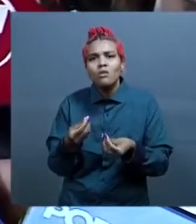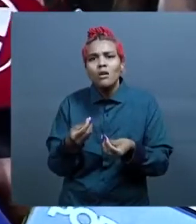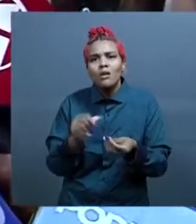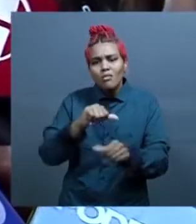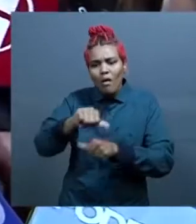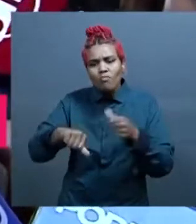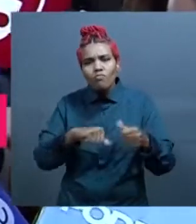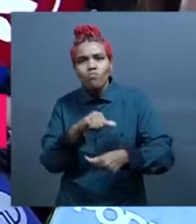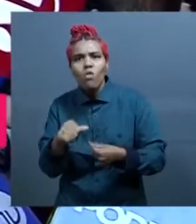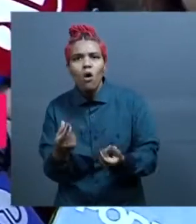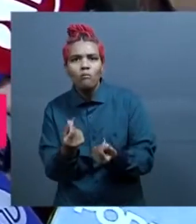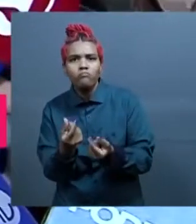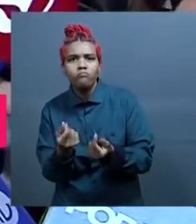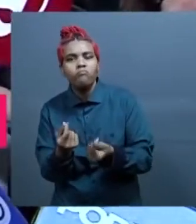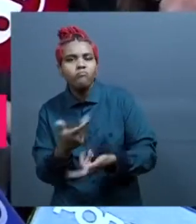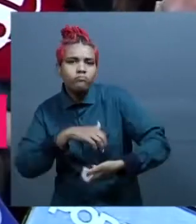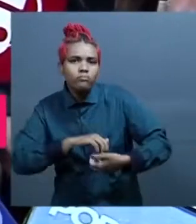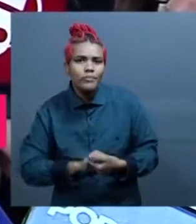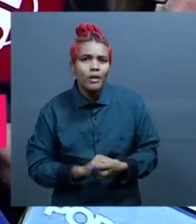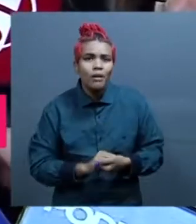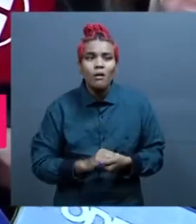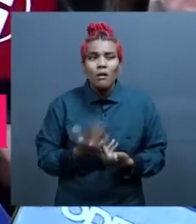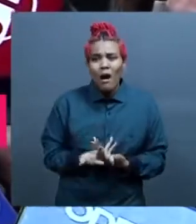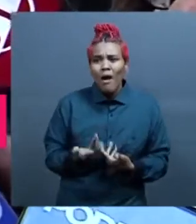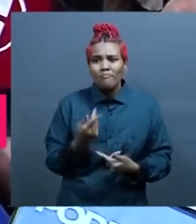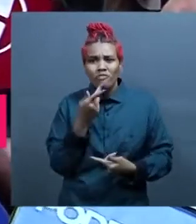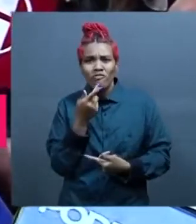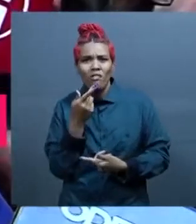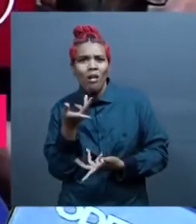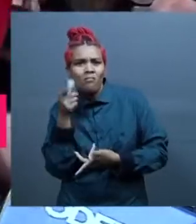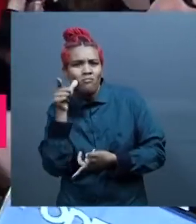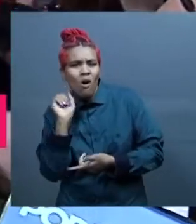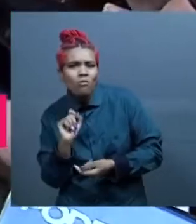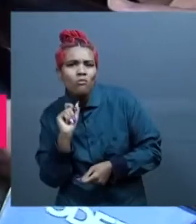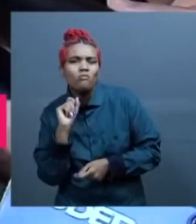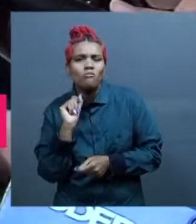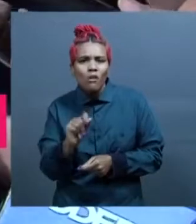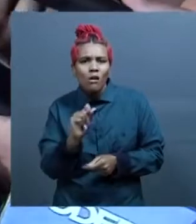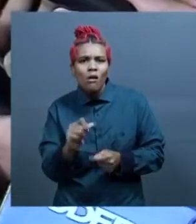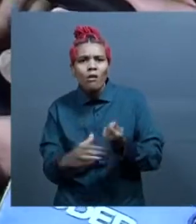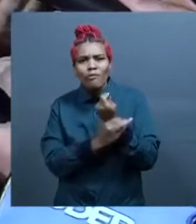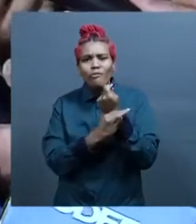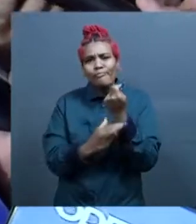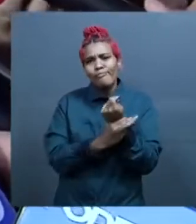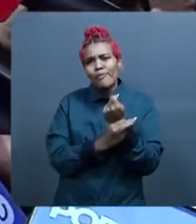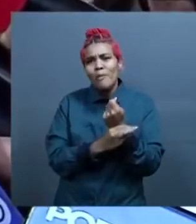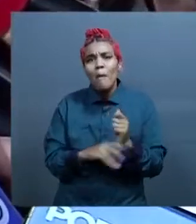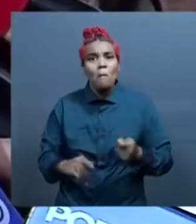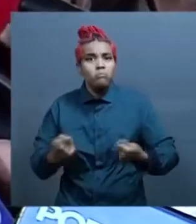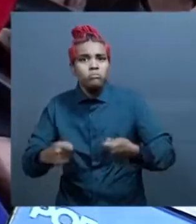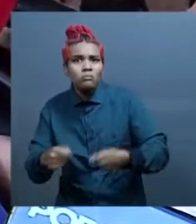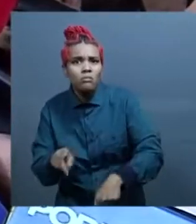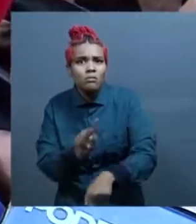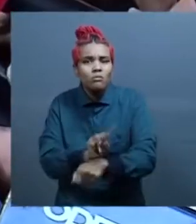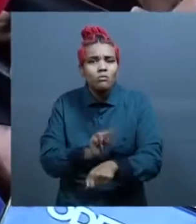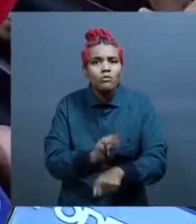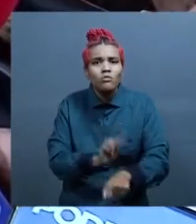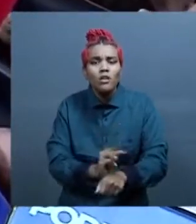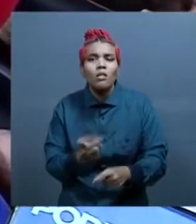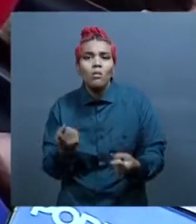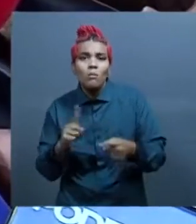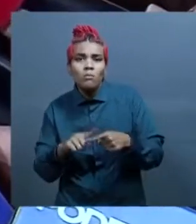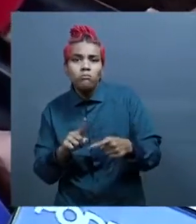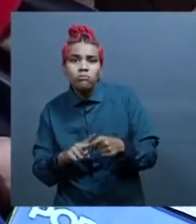mínimo desconfiança e insegurança eu falei ontem já sobre esse assunto e acho que a gente tem que tomar um certo cuidado que o tema do câmbio é muito sensível